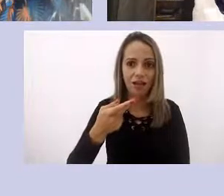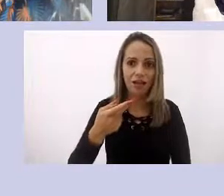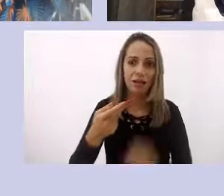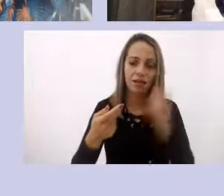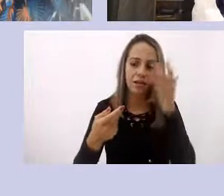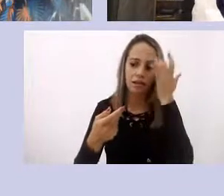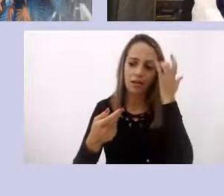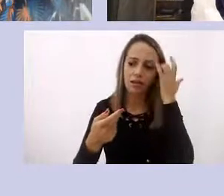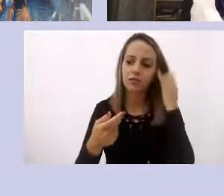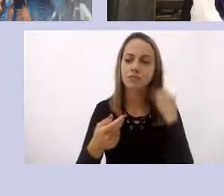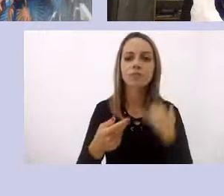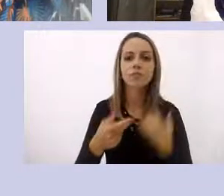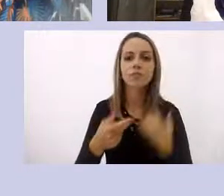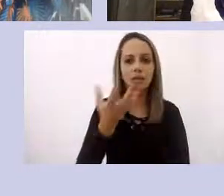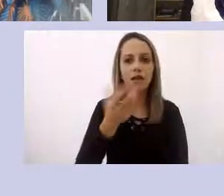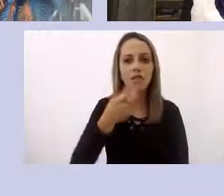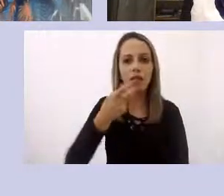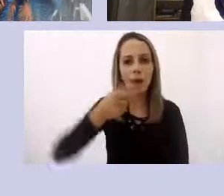El correo?